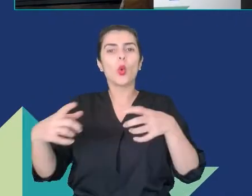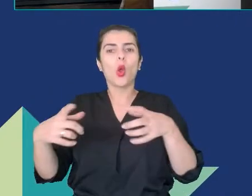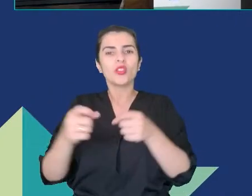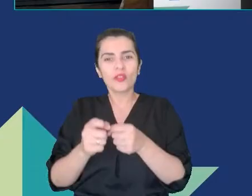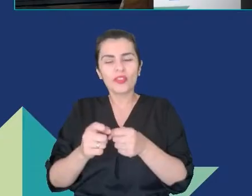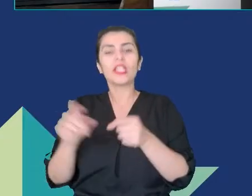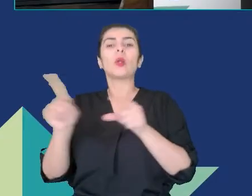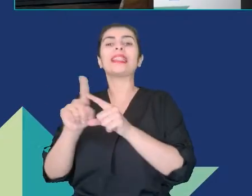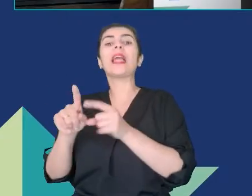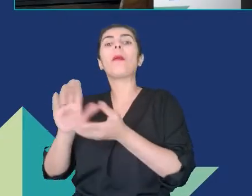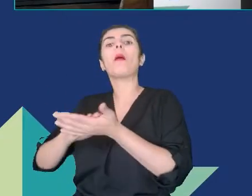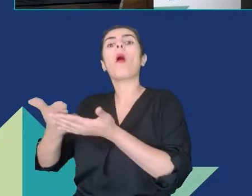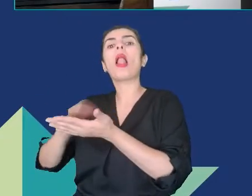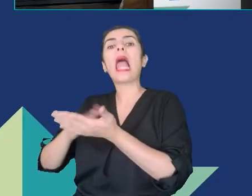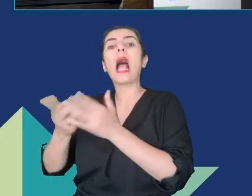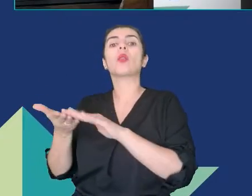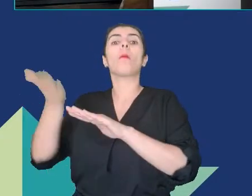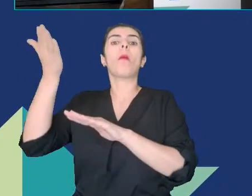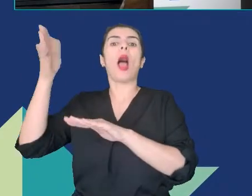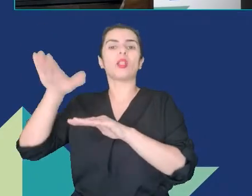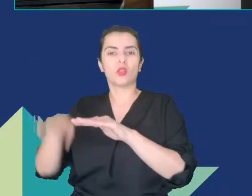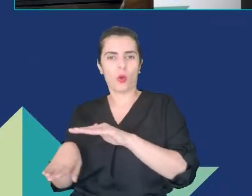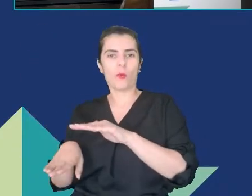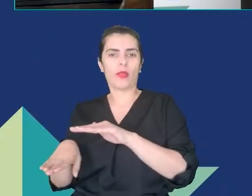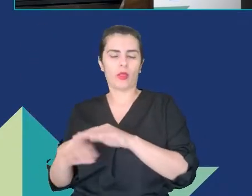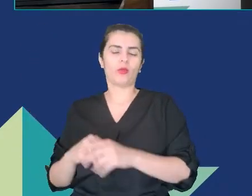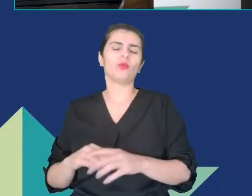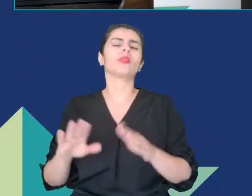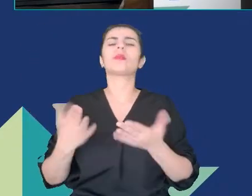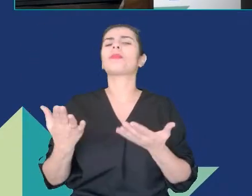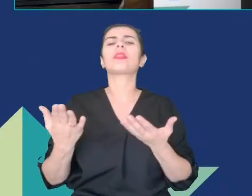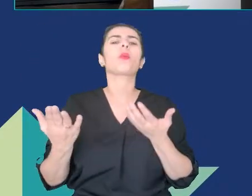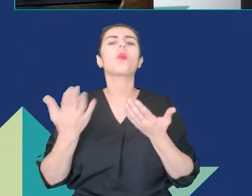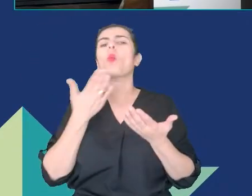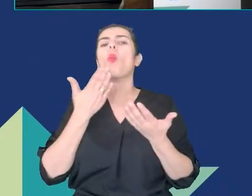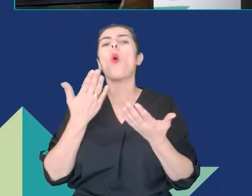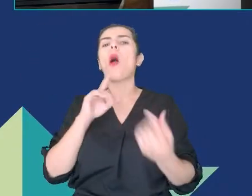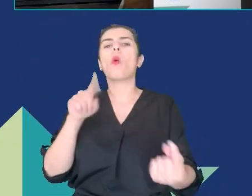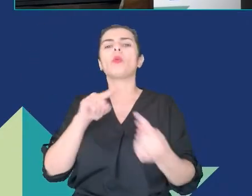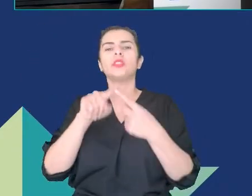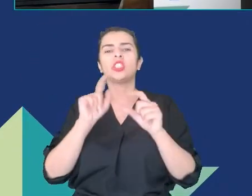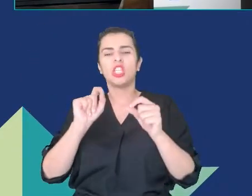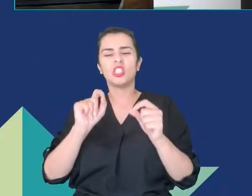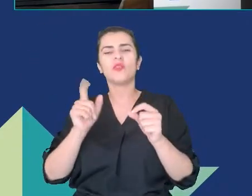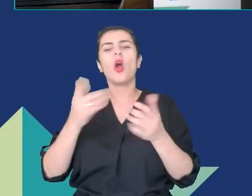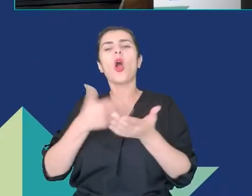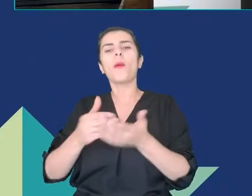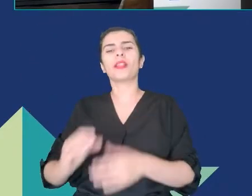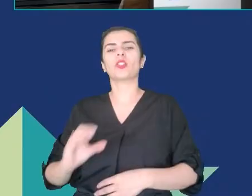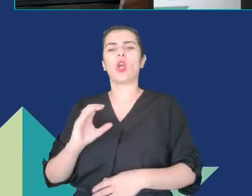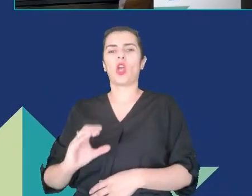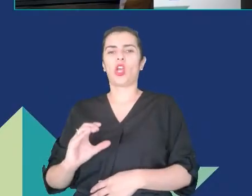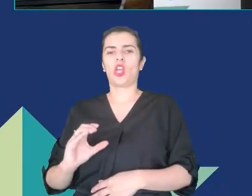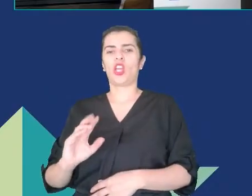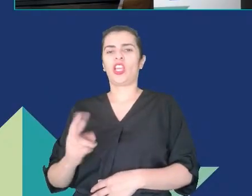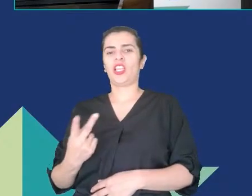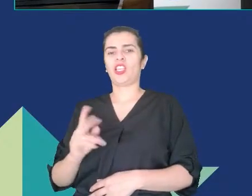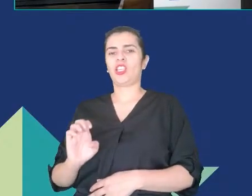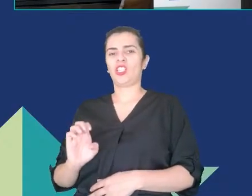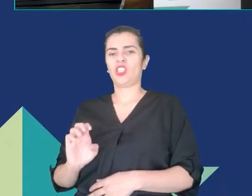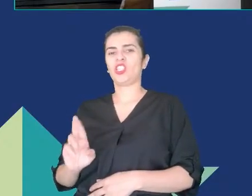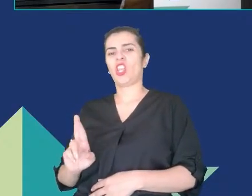né, como opções? A gente começou a fazer a disposição por método Chevron dentro da pilha feijão. O método